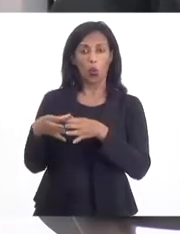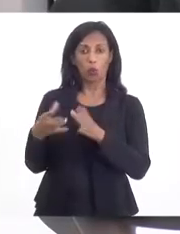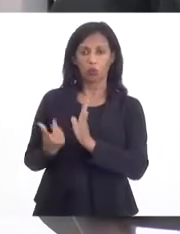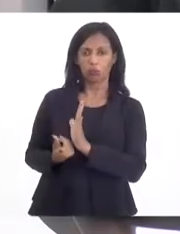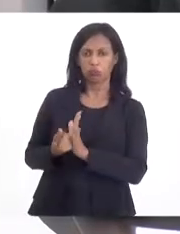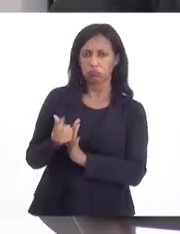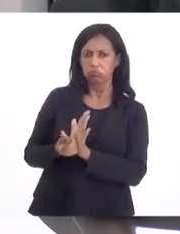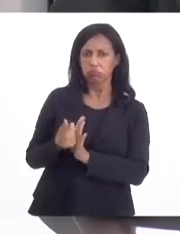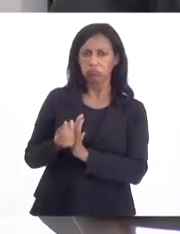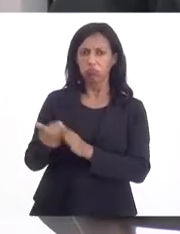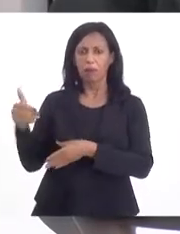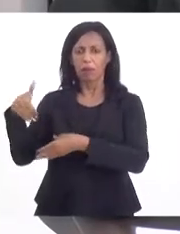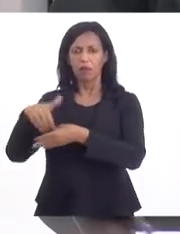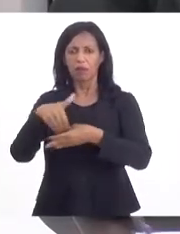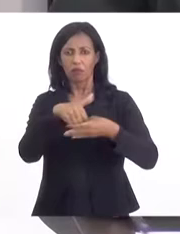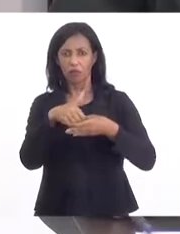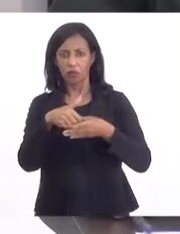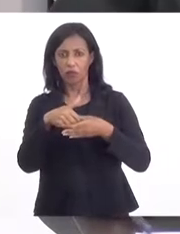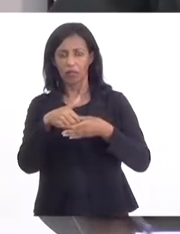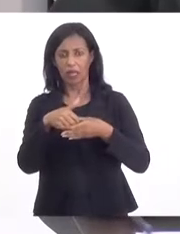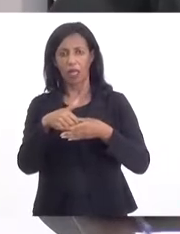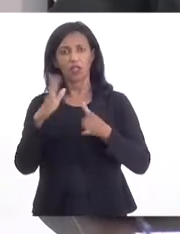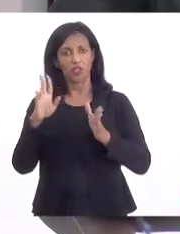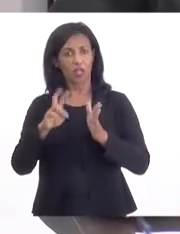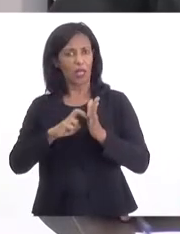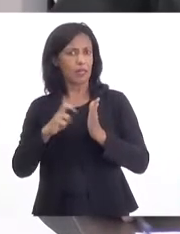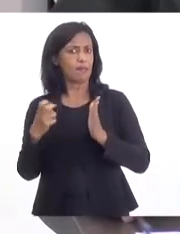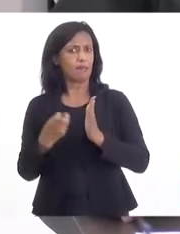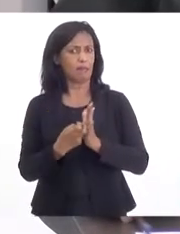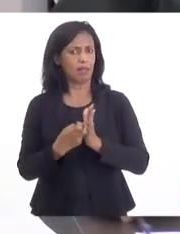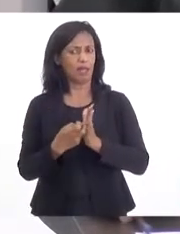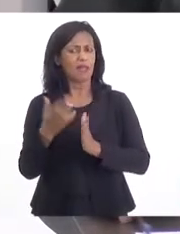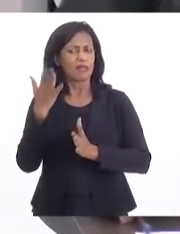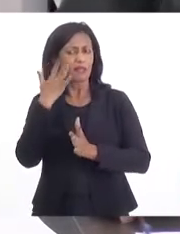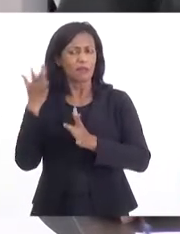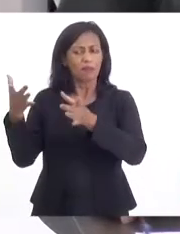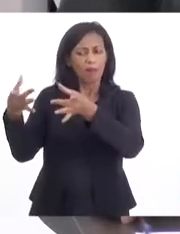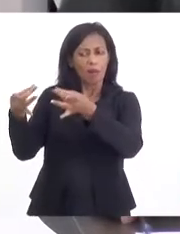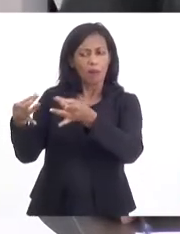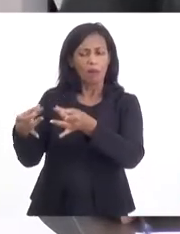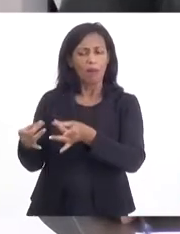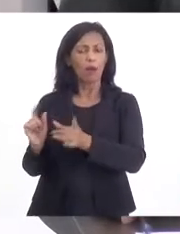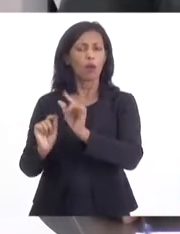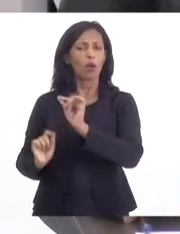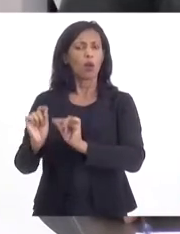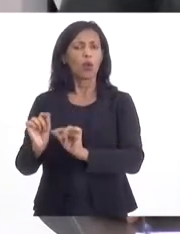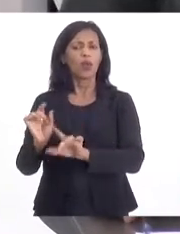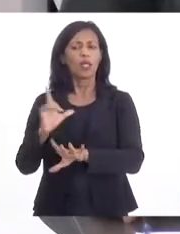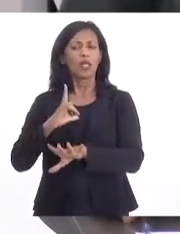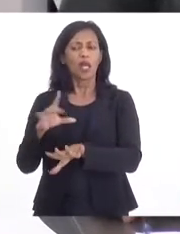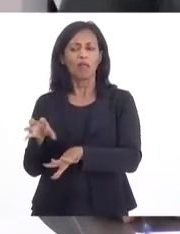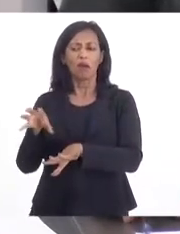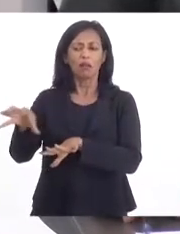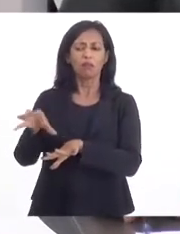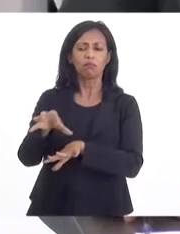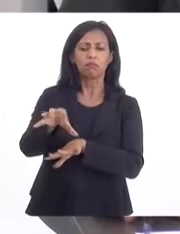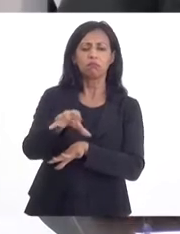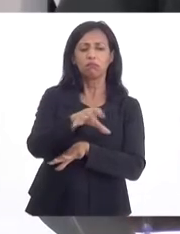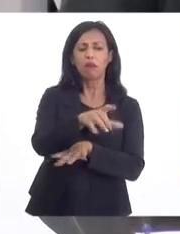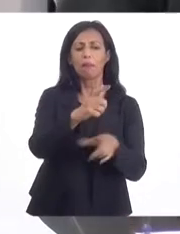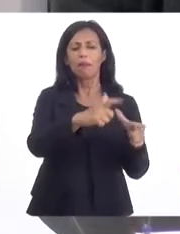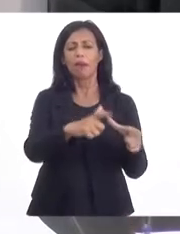para votar as emendas. Então, é saber detalhadamente o que está em cada lugar.